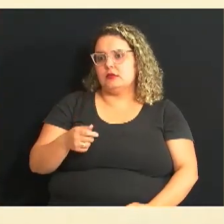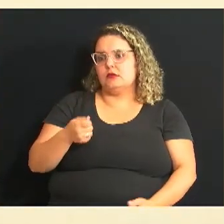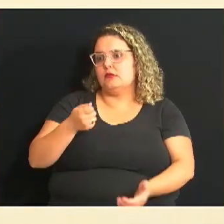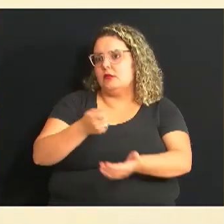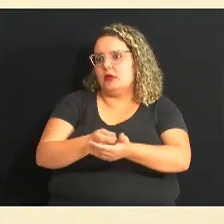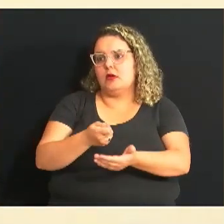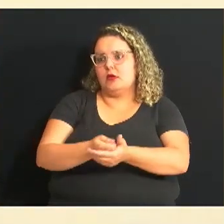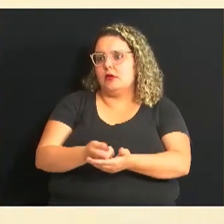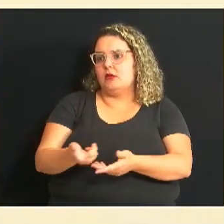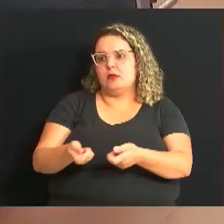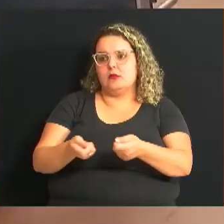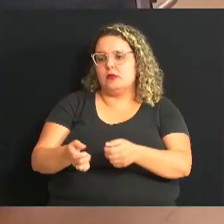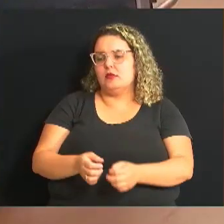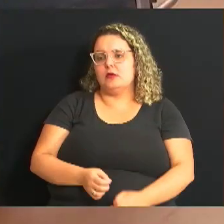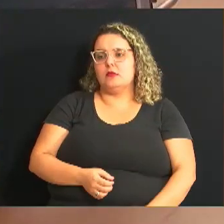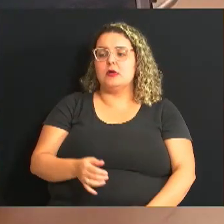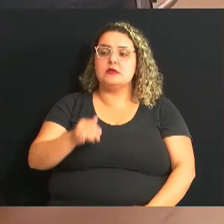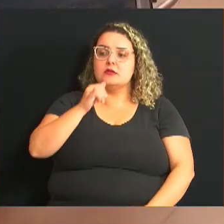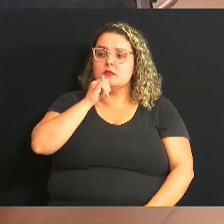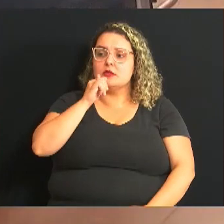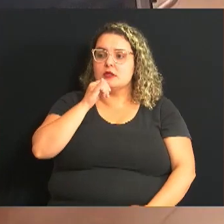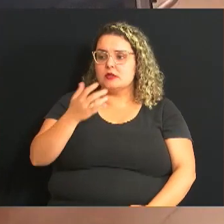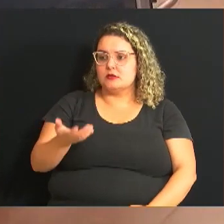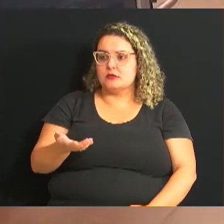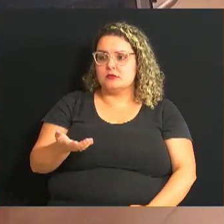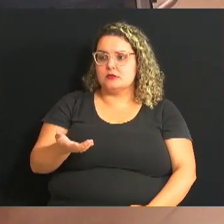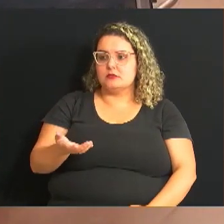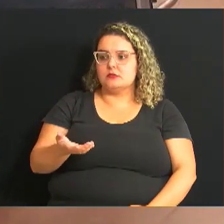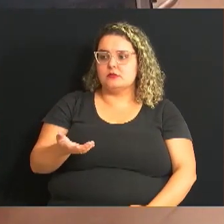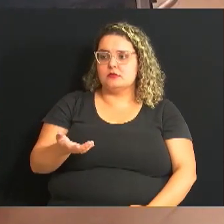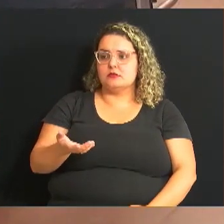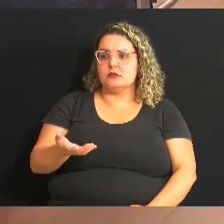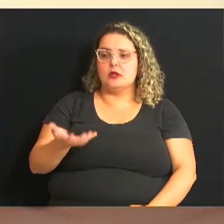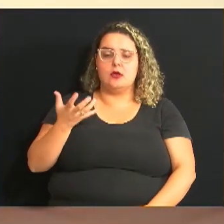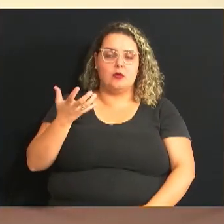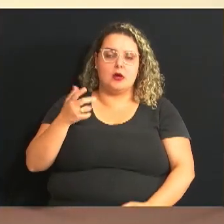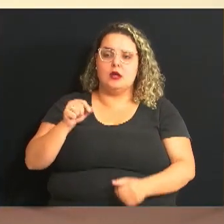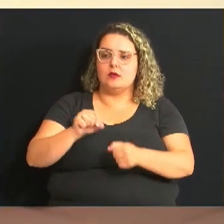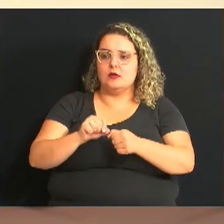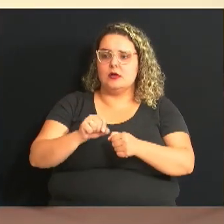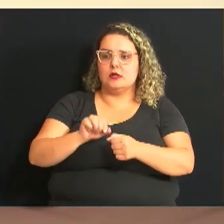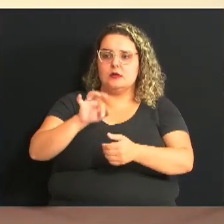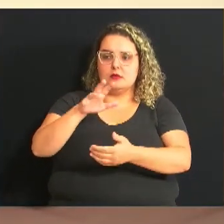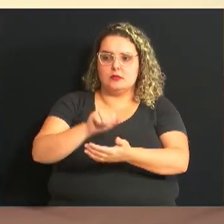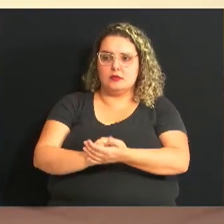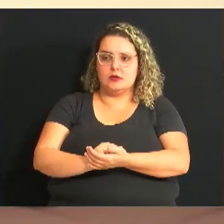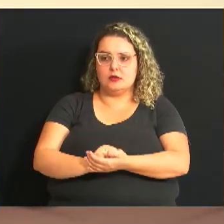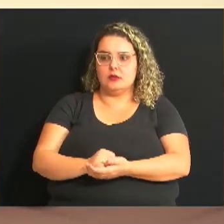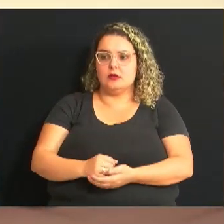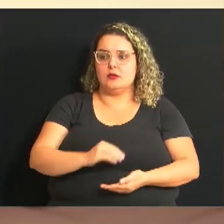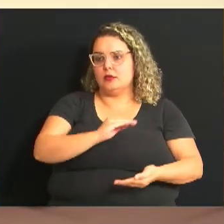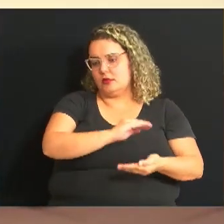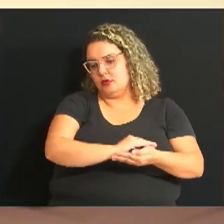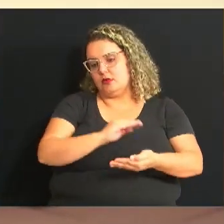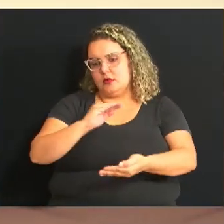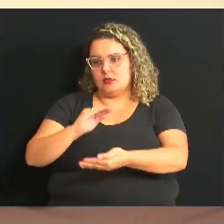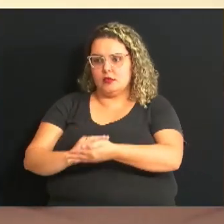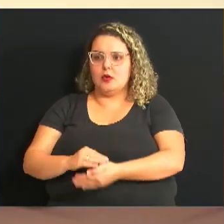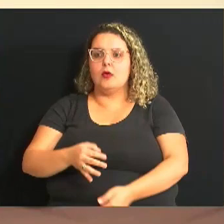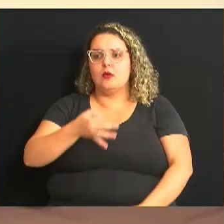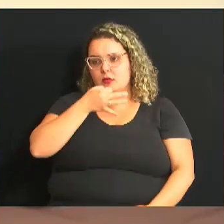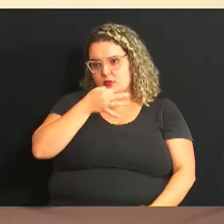de controle, tá, né? Mas, por exemplo, eu quero fazer a minha inscrição em um desses conselhos, ou como o senhor